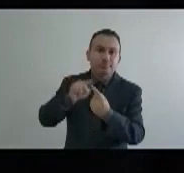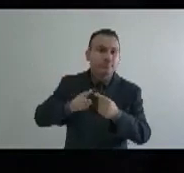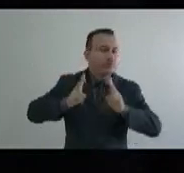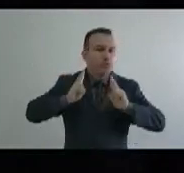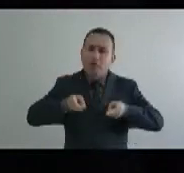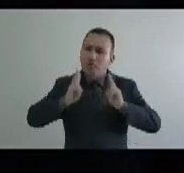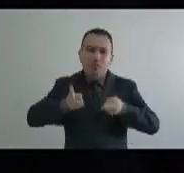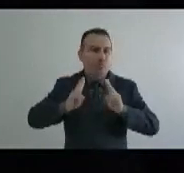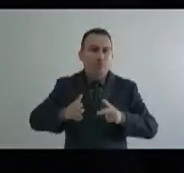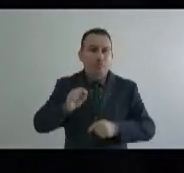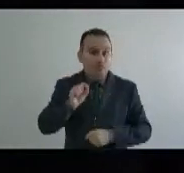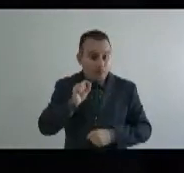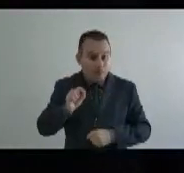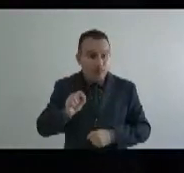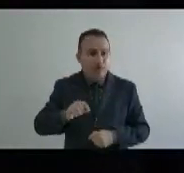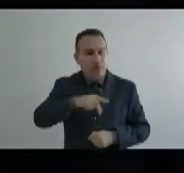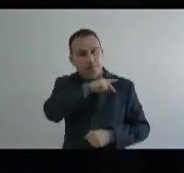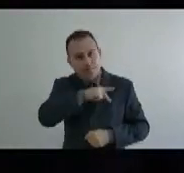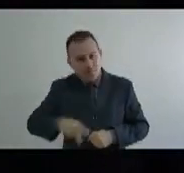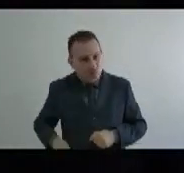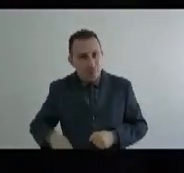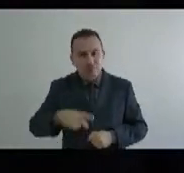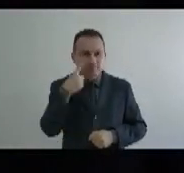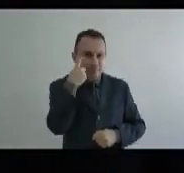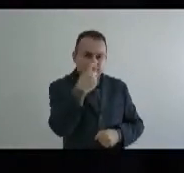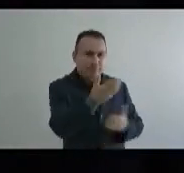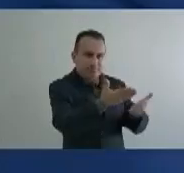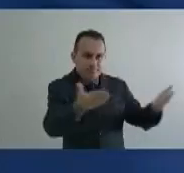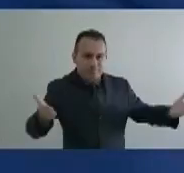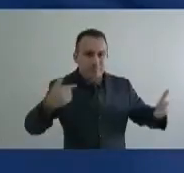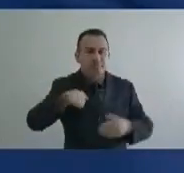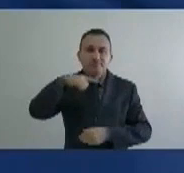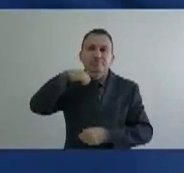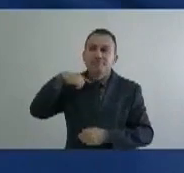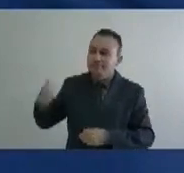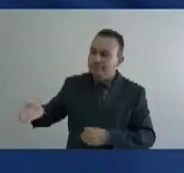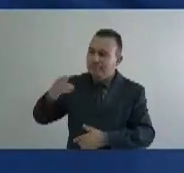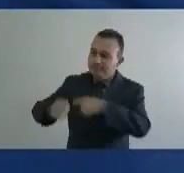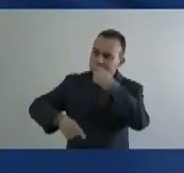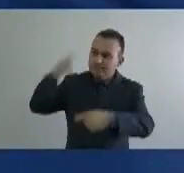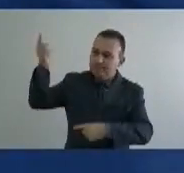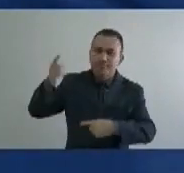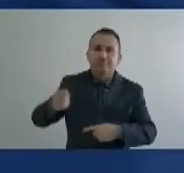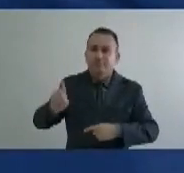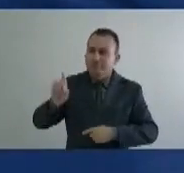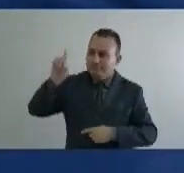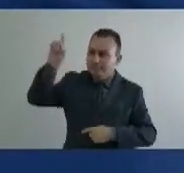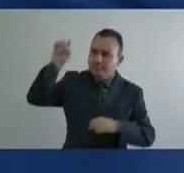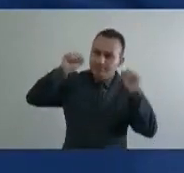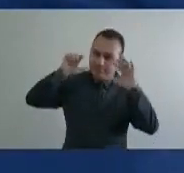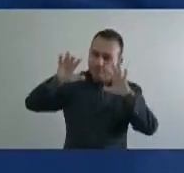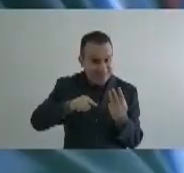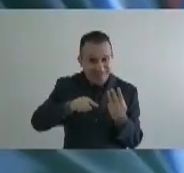mesmo, a defesa do interesse público. Desejo sucesso, prosperidade à nova mesa diretora e que Deus os abençoe